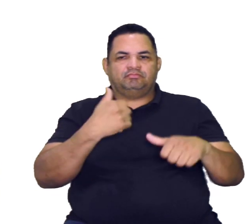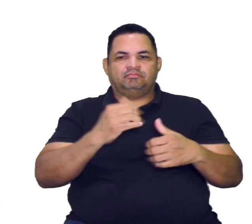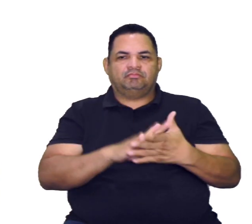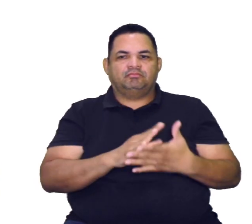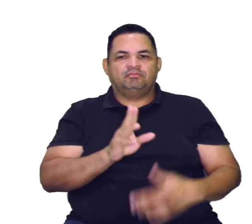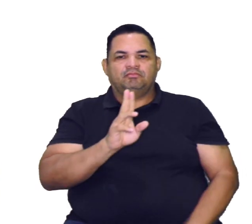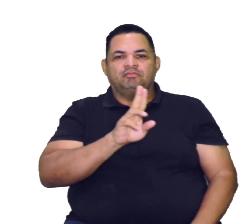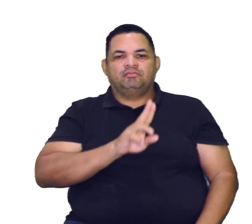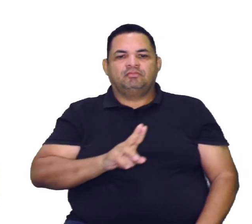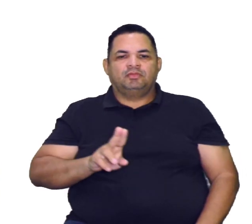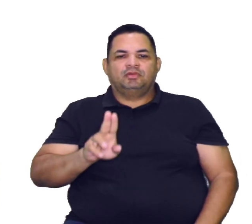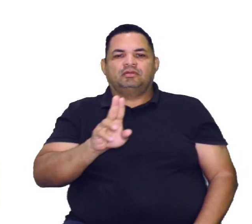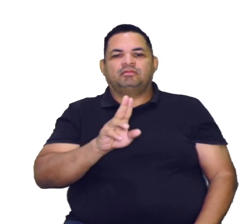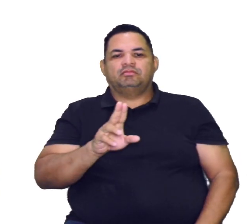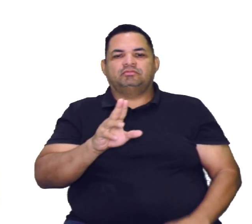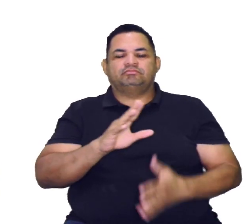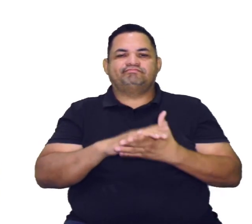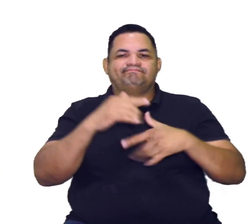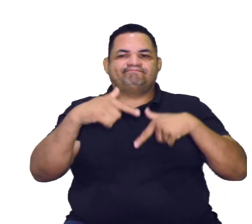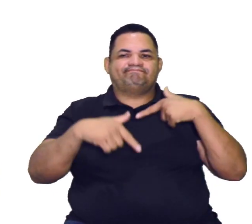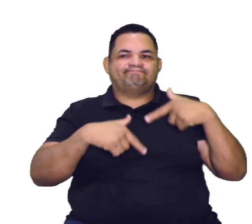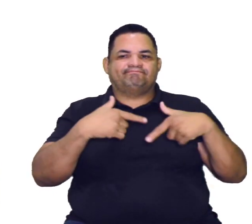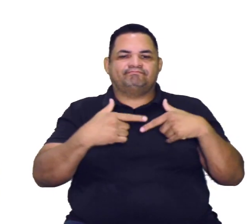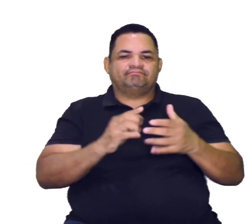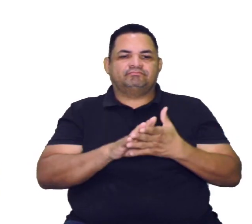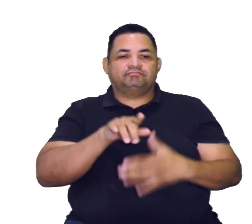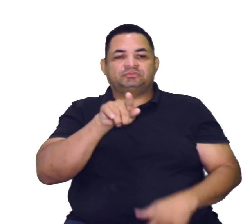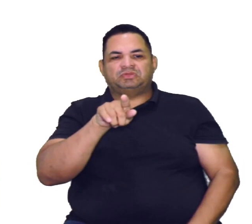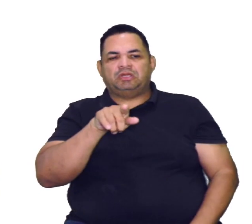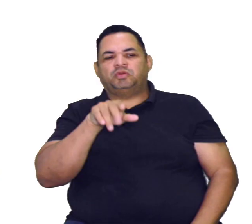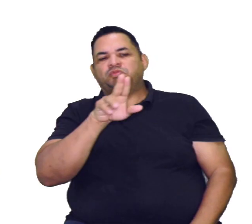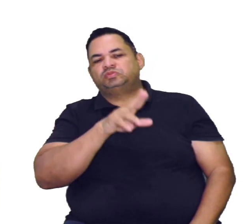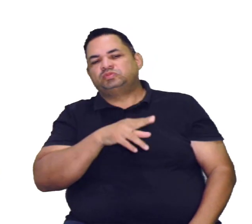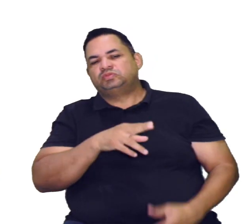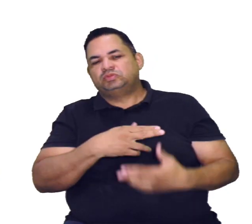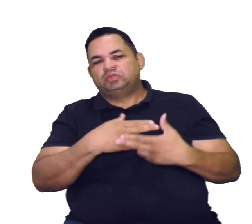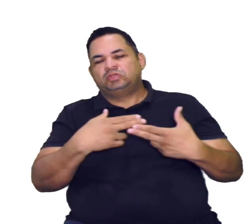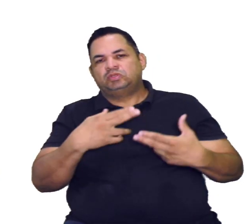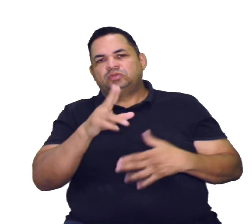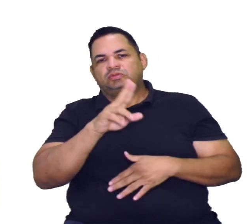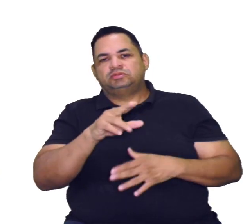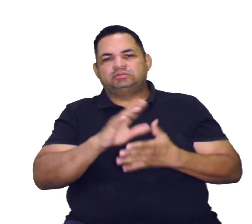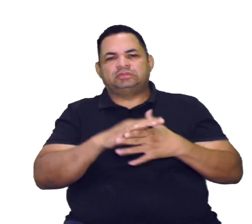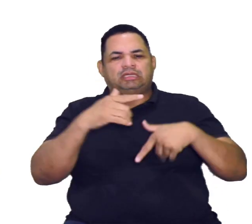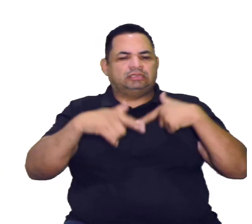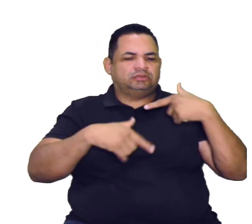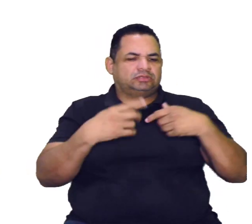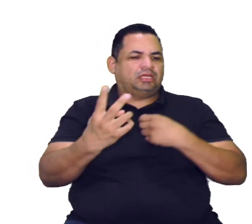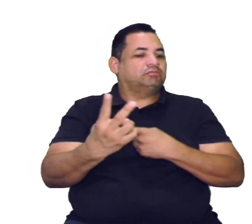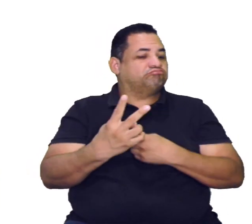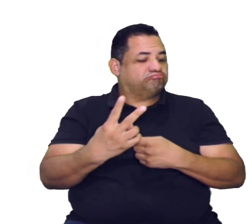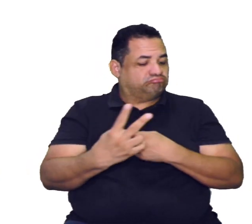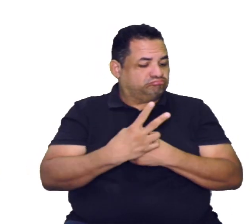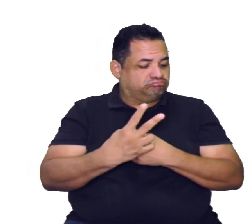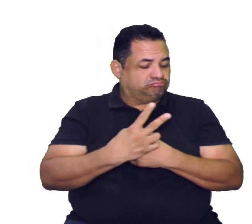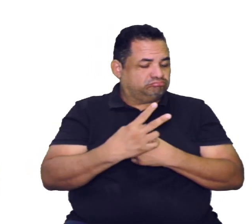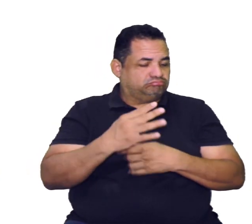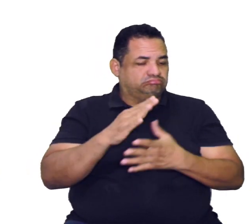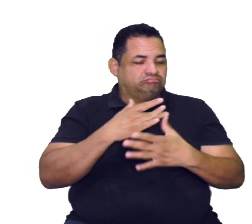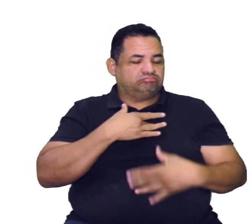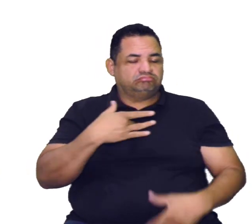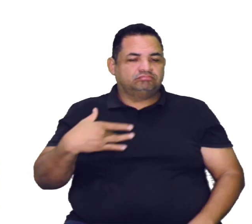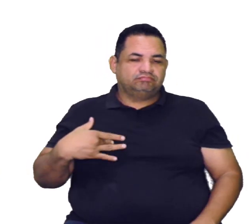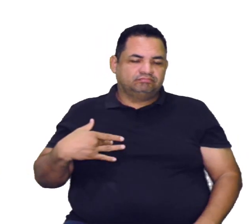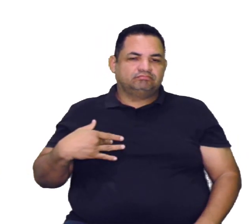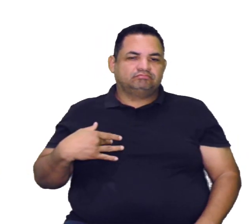qualidade de vida e consumo no trabalho. Você é muito consumista, você é muito trabalhador, você cuida da sua saúde? Então é